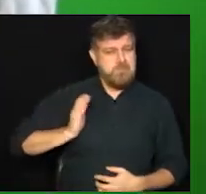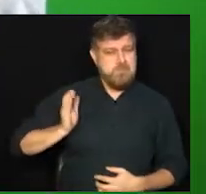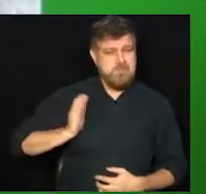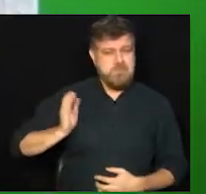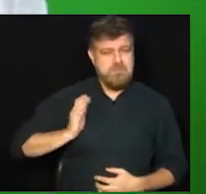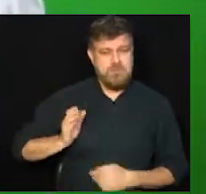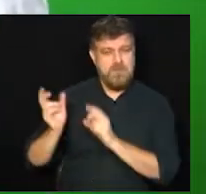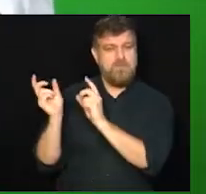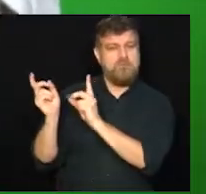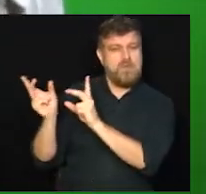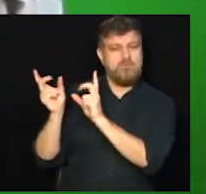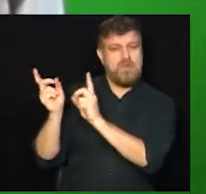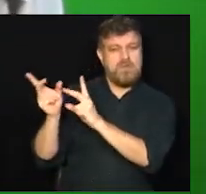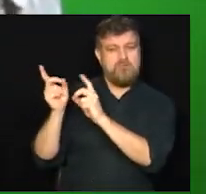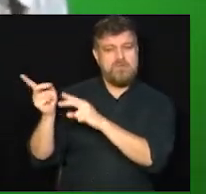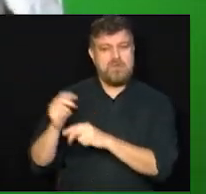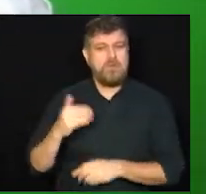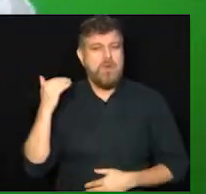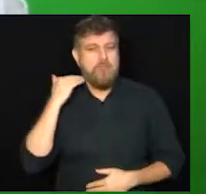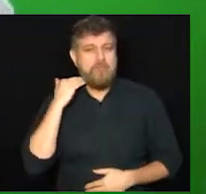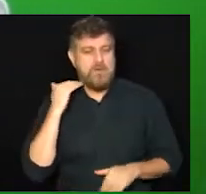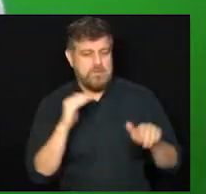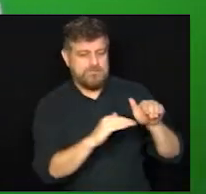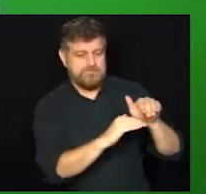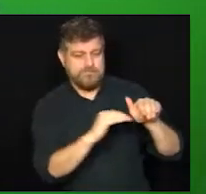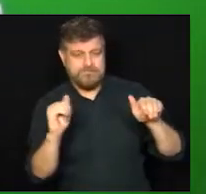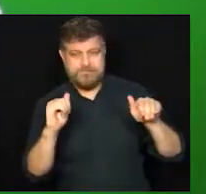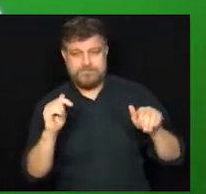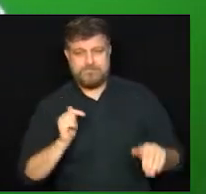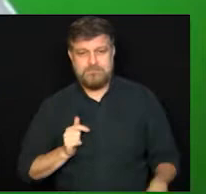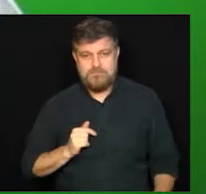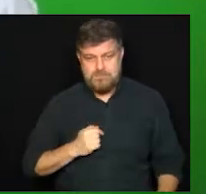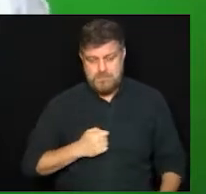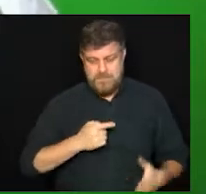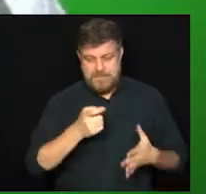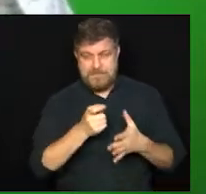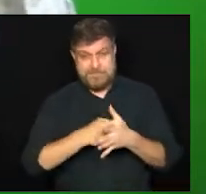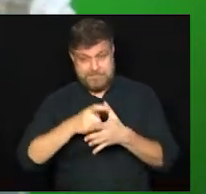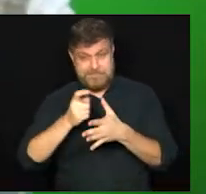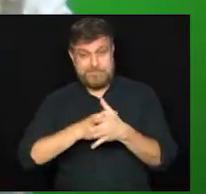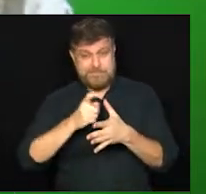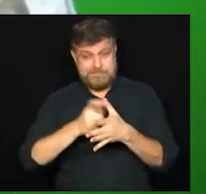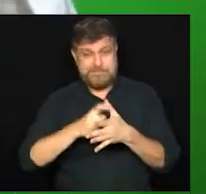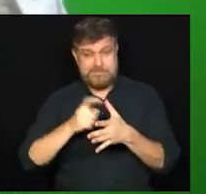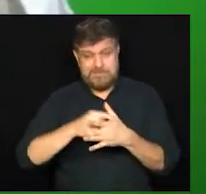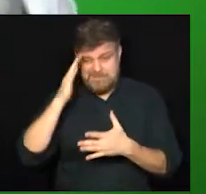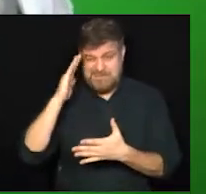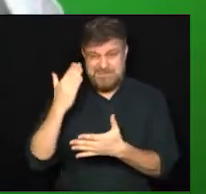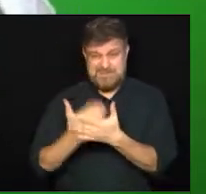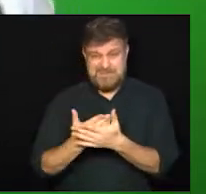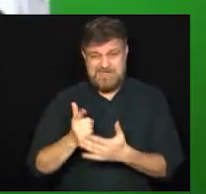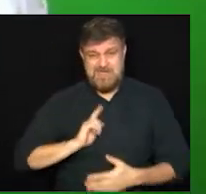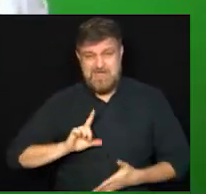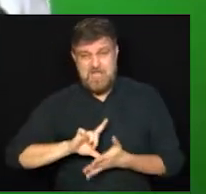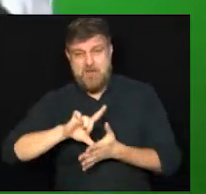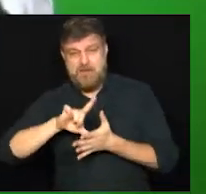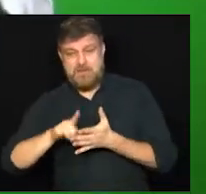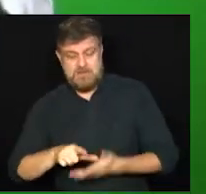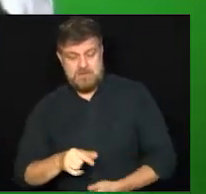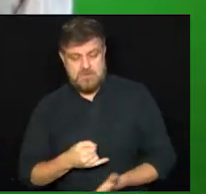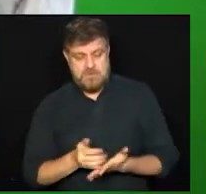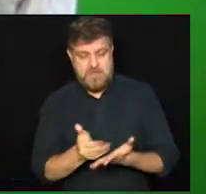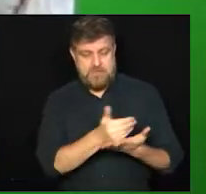queimar ele, vamos pegar o empréstimo, vamos deixar de pagar essas contas, vamos acreditar que nós vamos ter um refis lá na